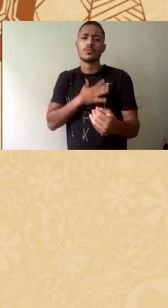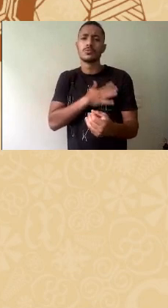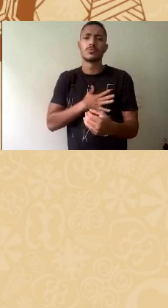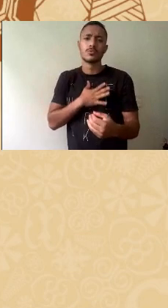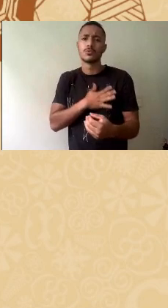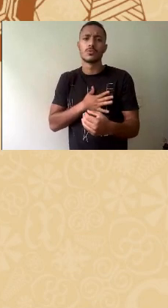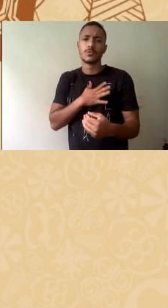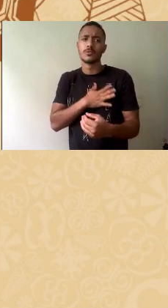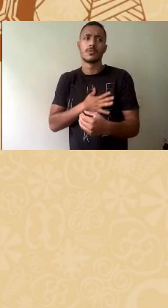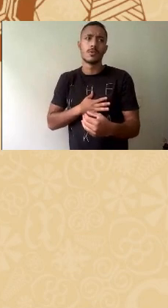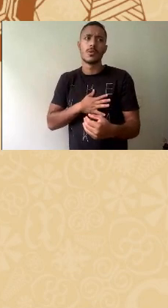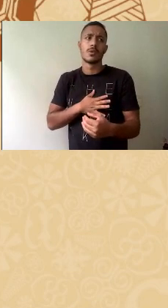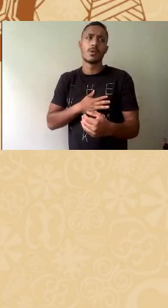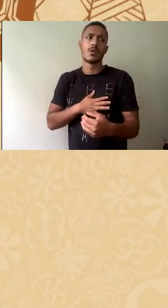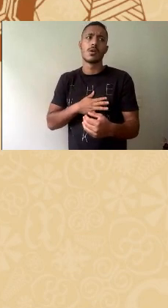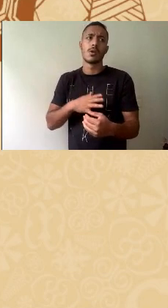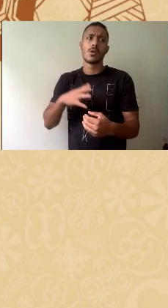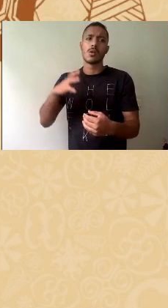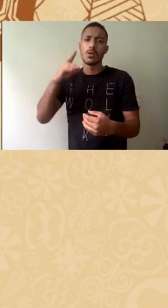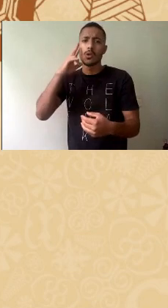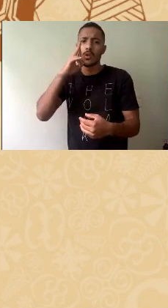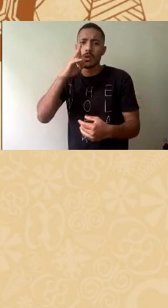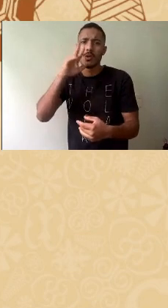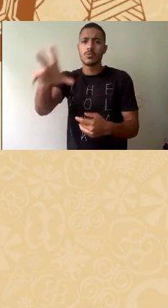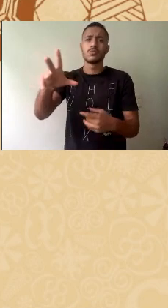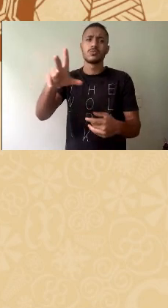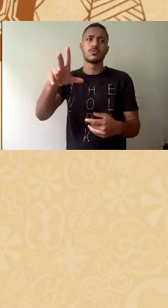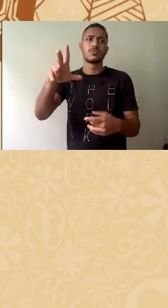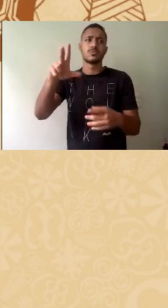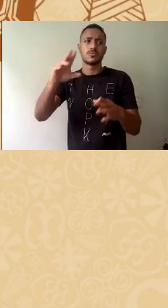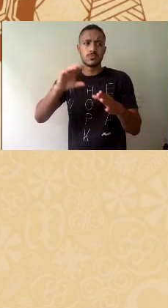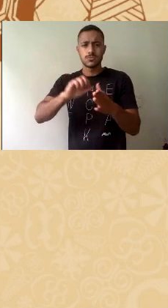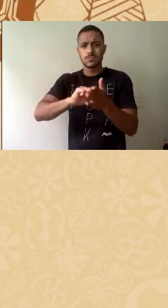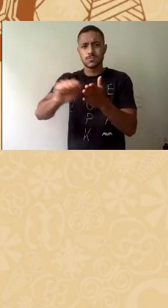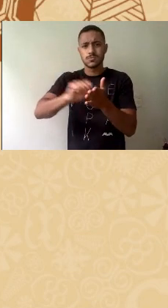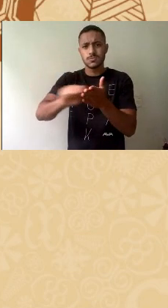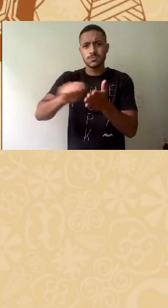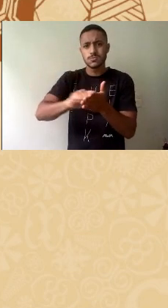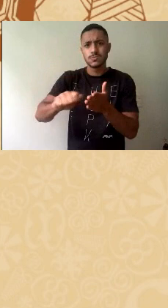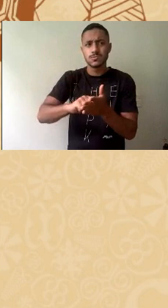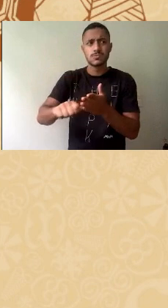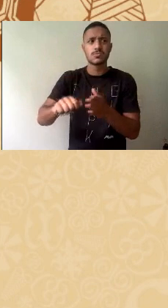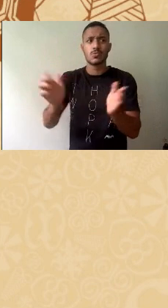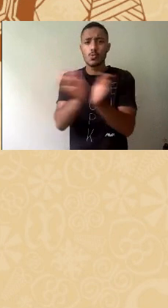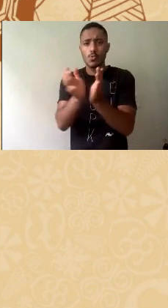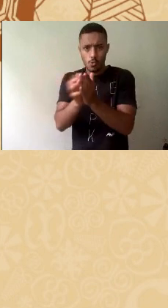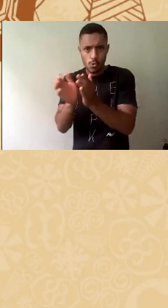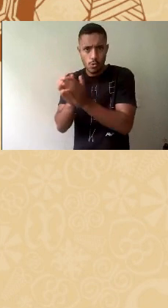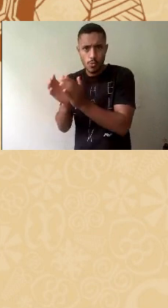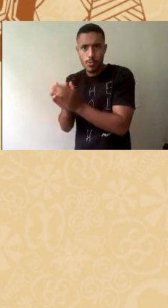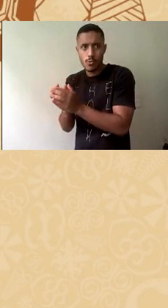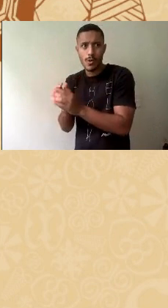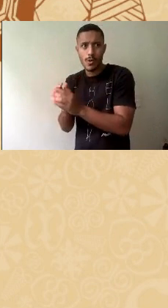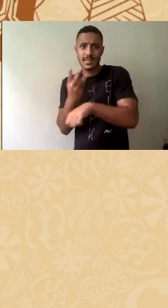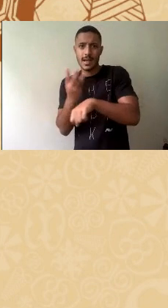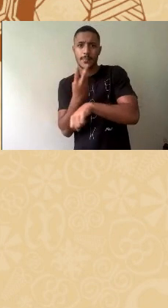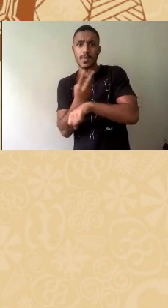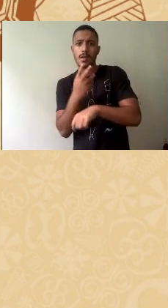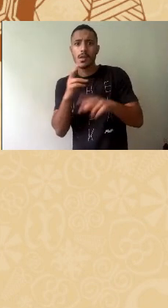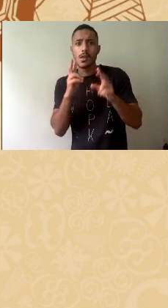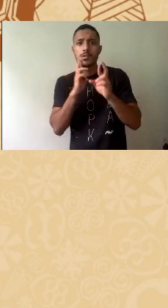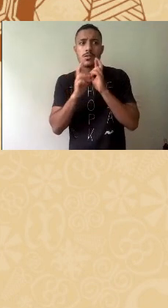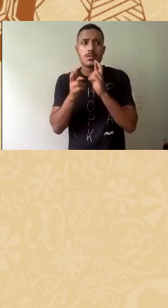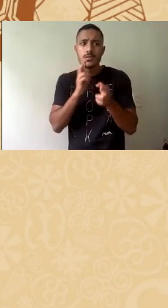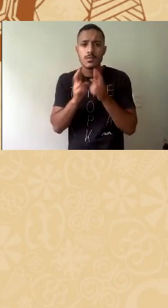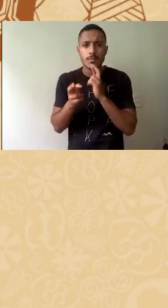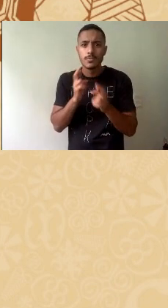suas questões e coloquei no grupo do CRP, né, e uma das respostas foi mimimi.